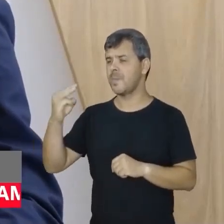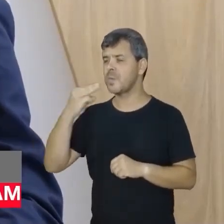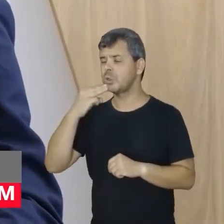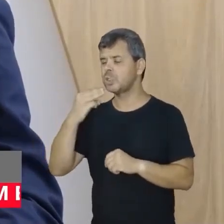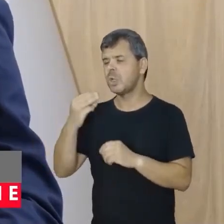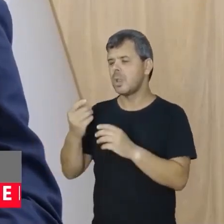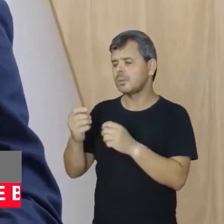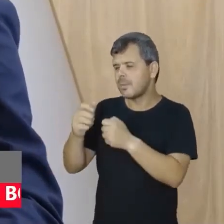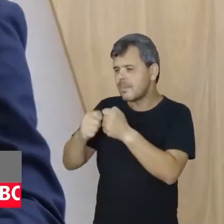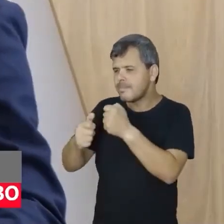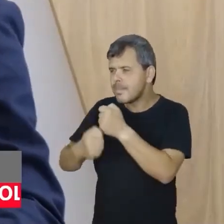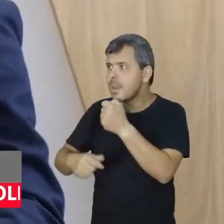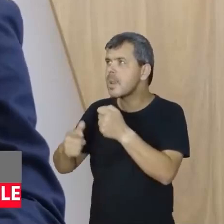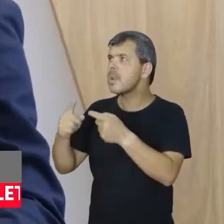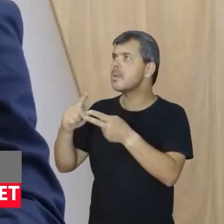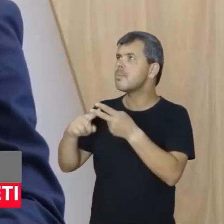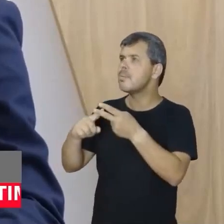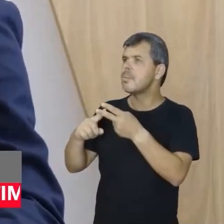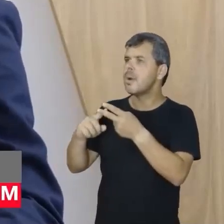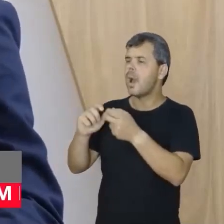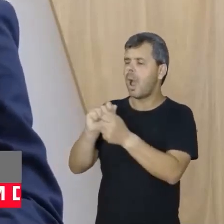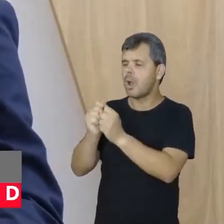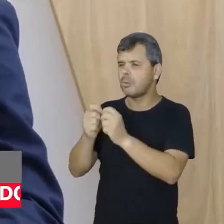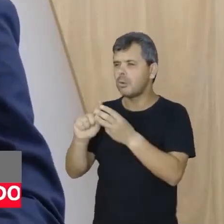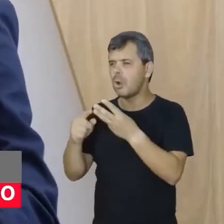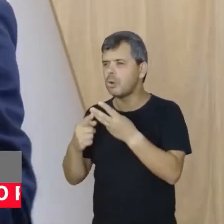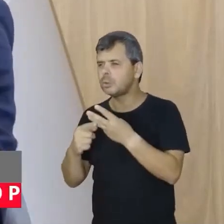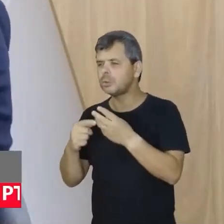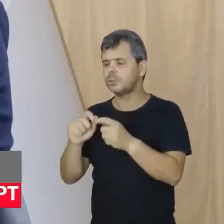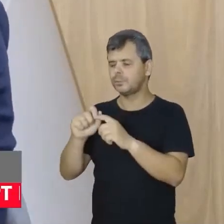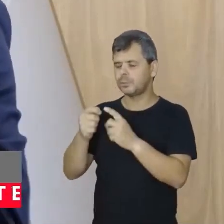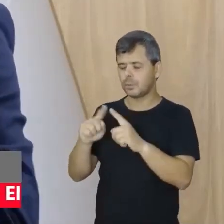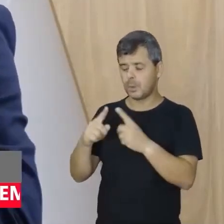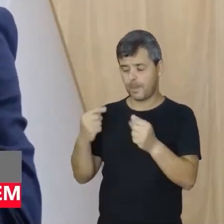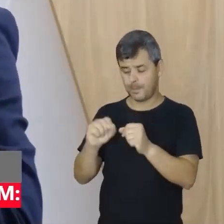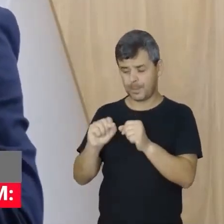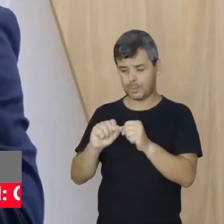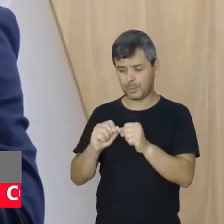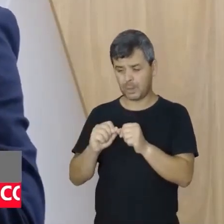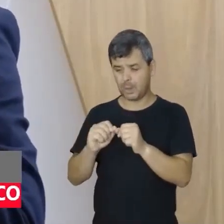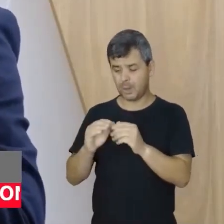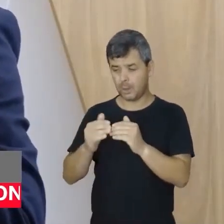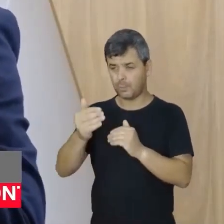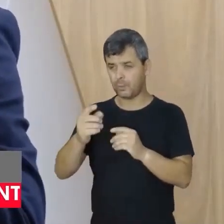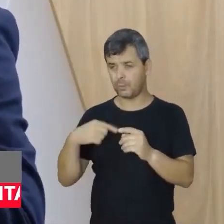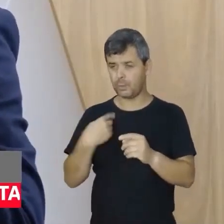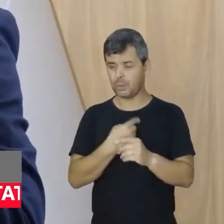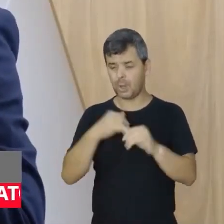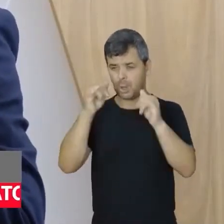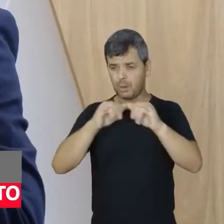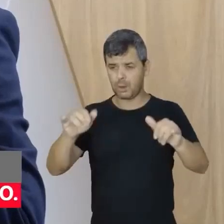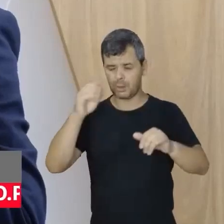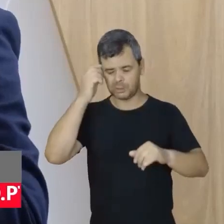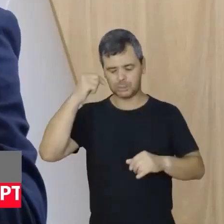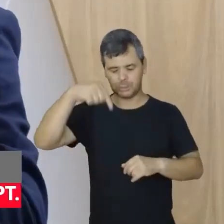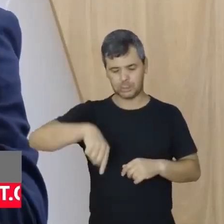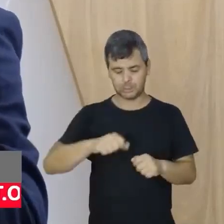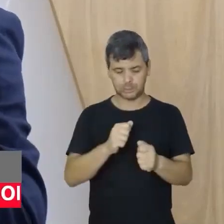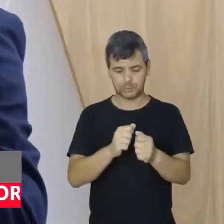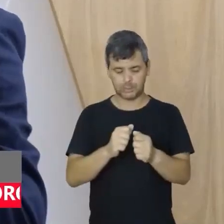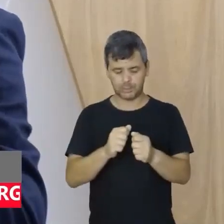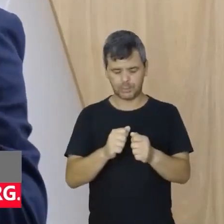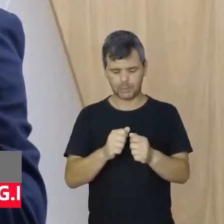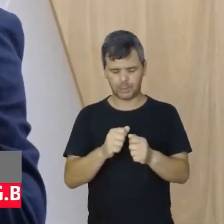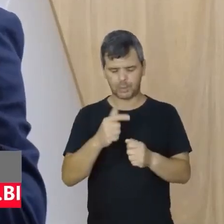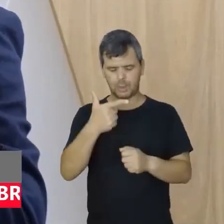grãos. Vamos ter recorde na exportação. Mas sempre quando eu fazia os anúncios agora desse ano, dos 12